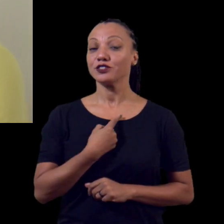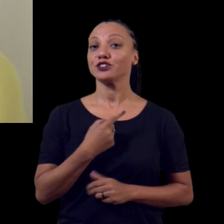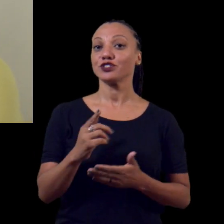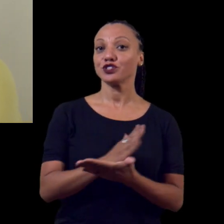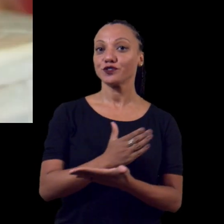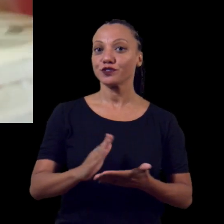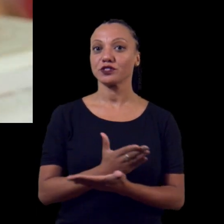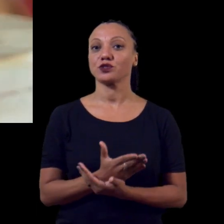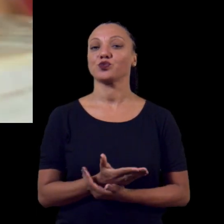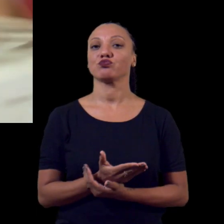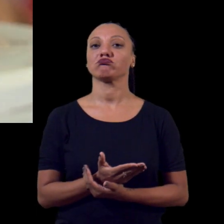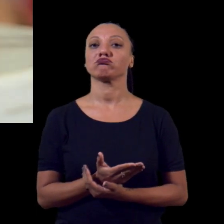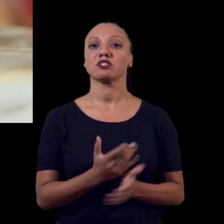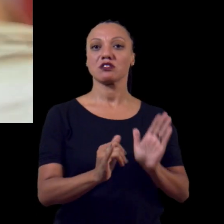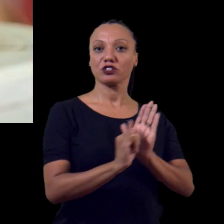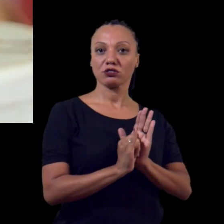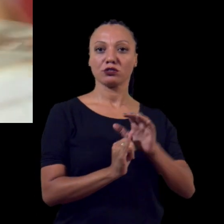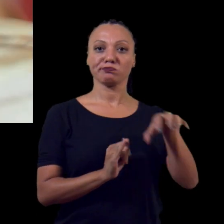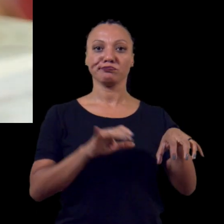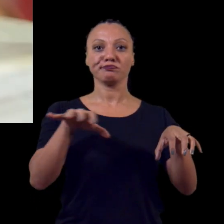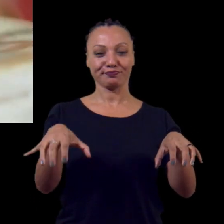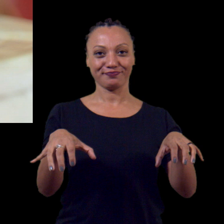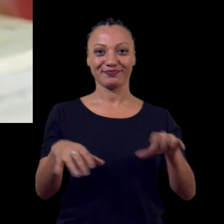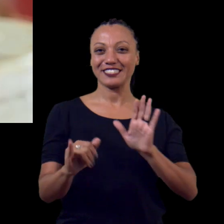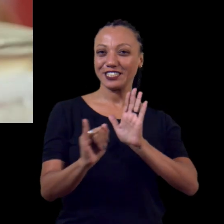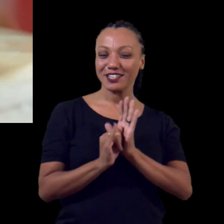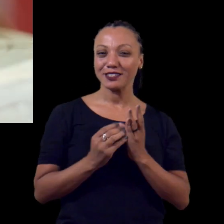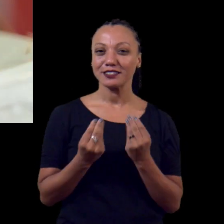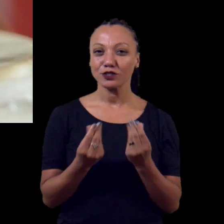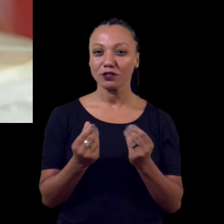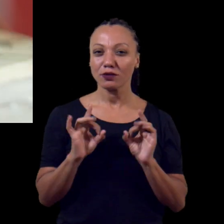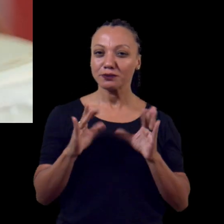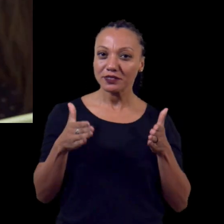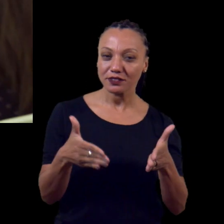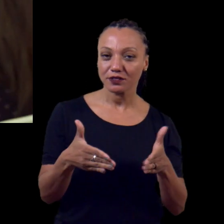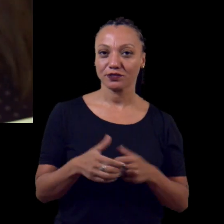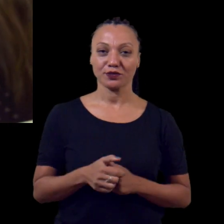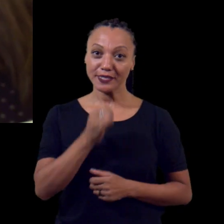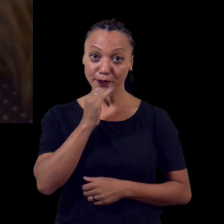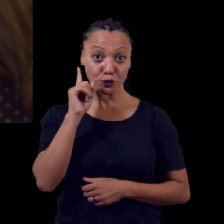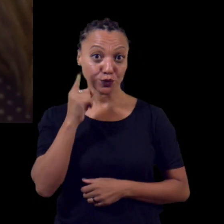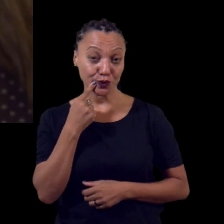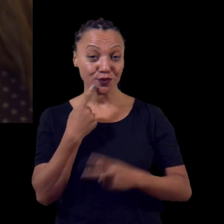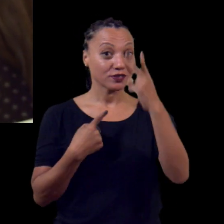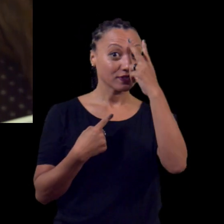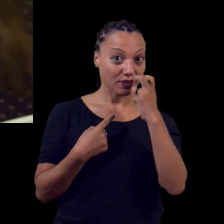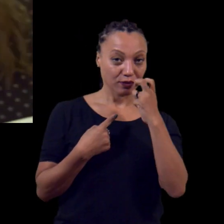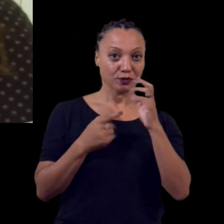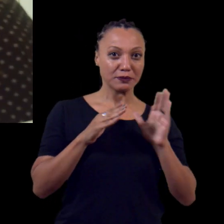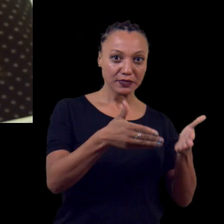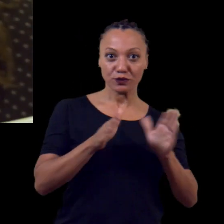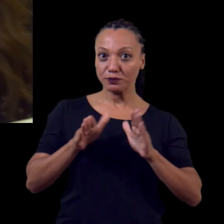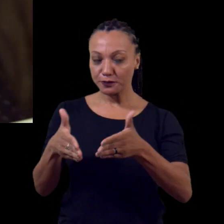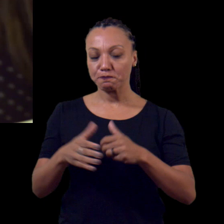públicos. Nós chamamos de identidades sensoriais específicas, surdos e cegos. E